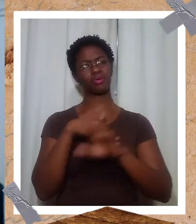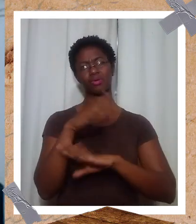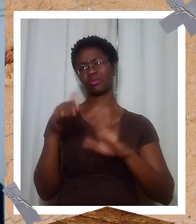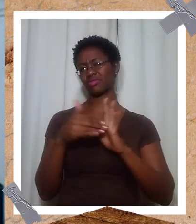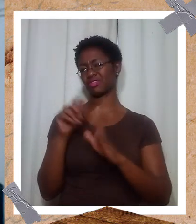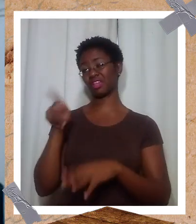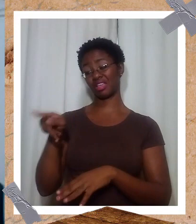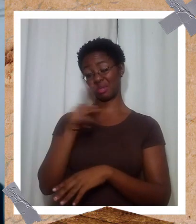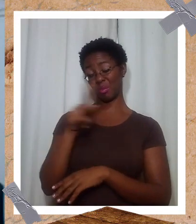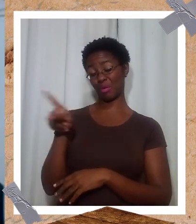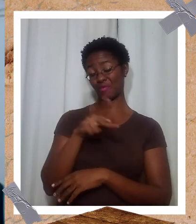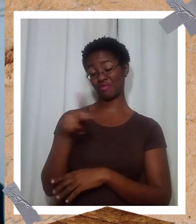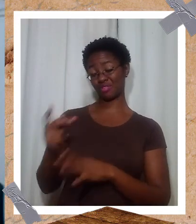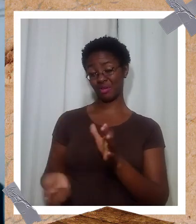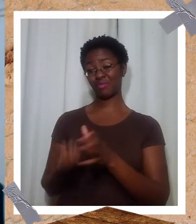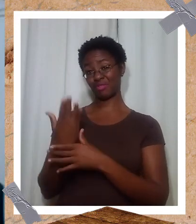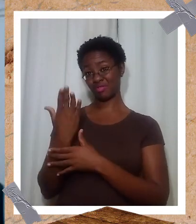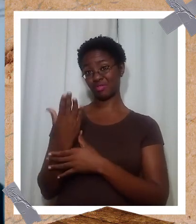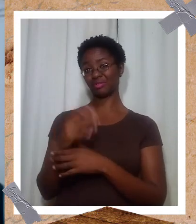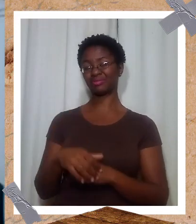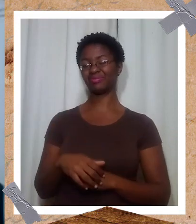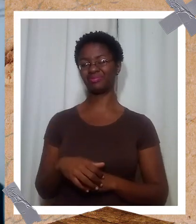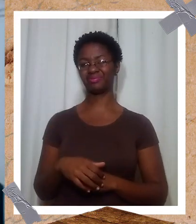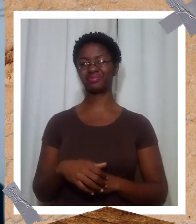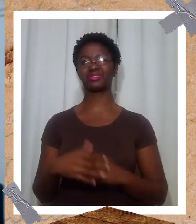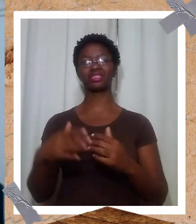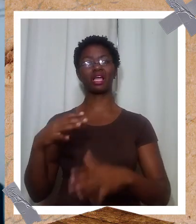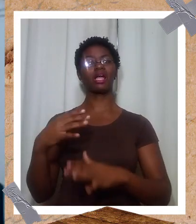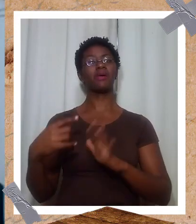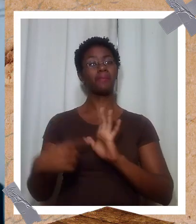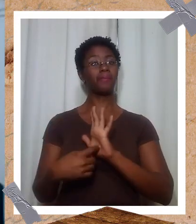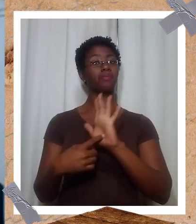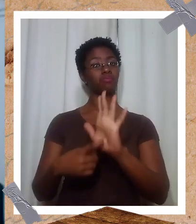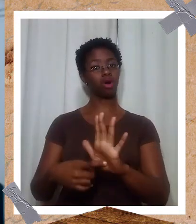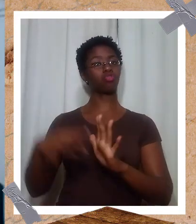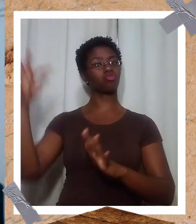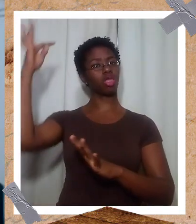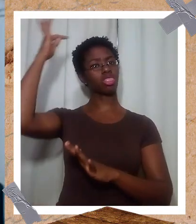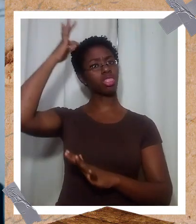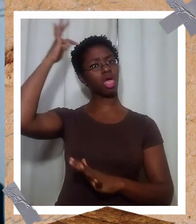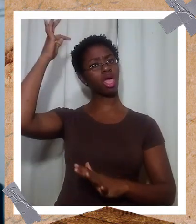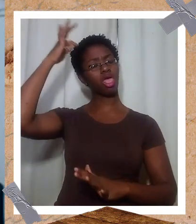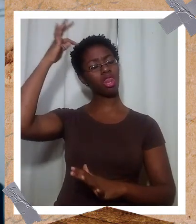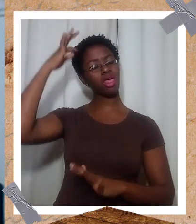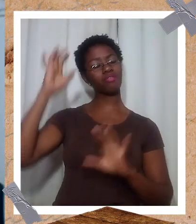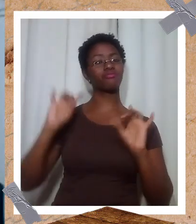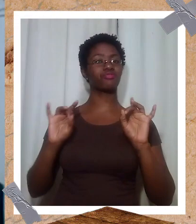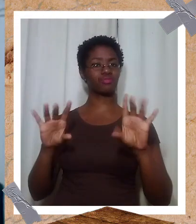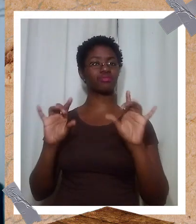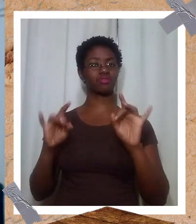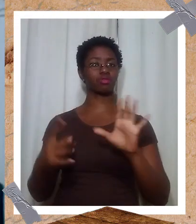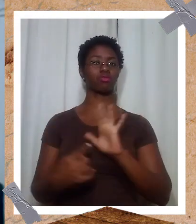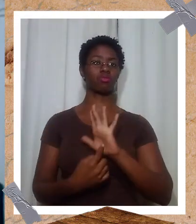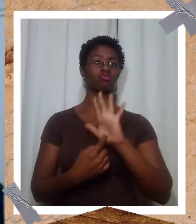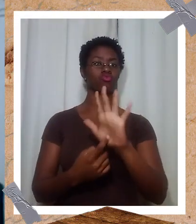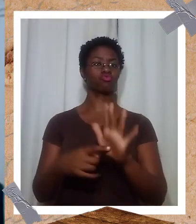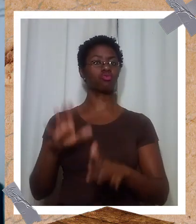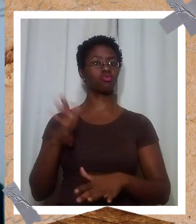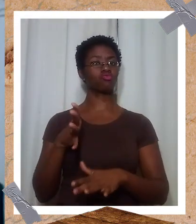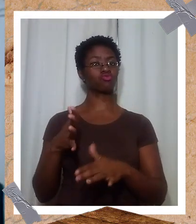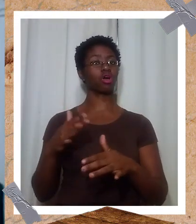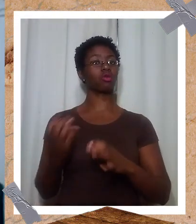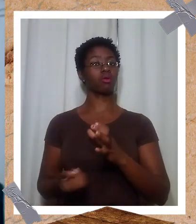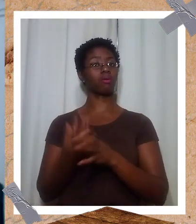professora produz. É uma prova inconteste do seu talento, já demonstrado em algumas produções